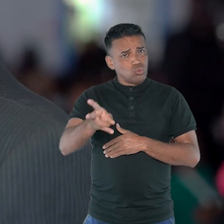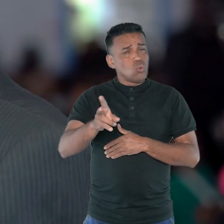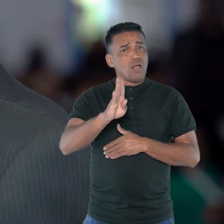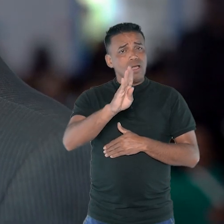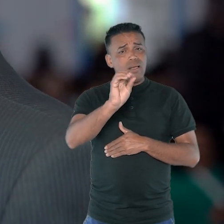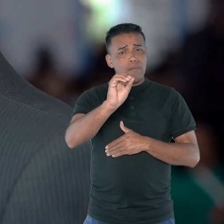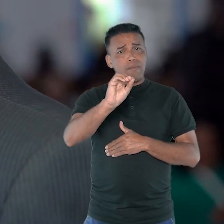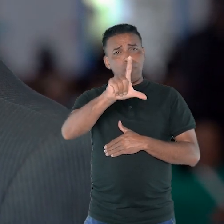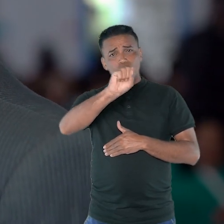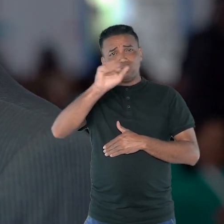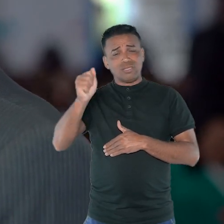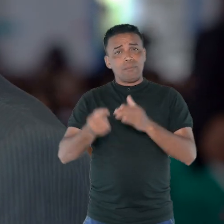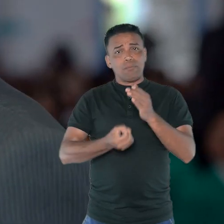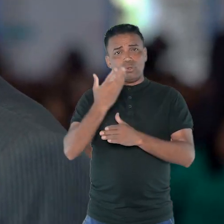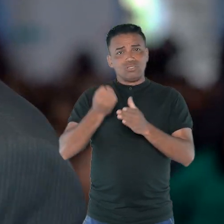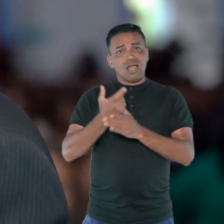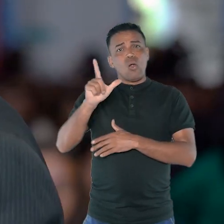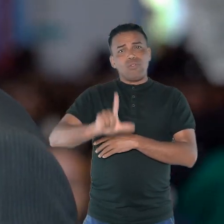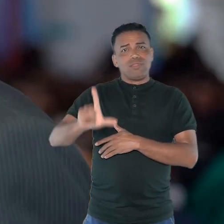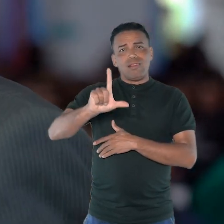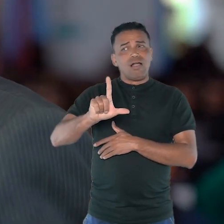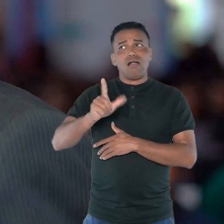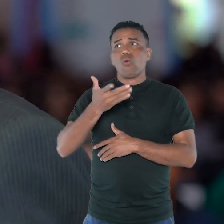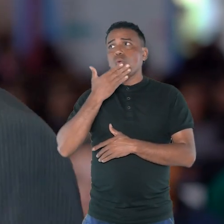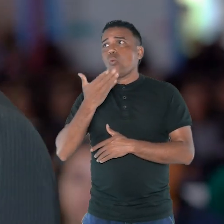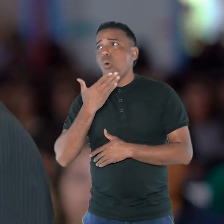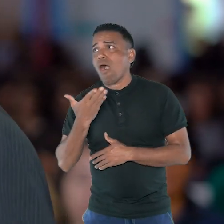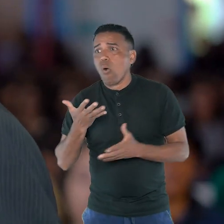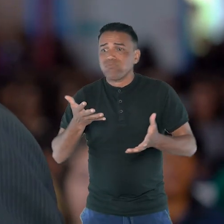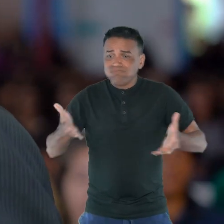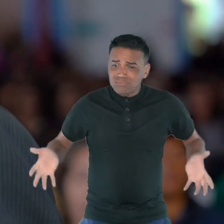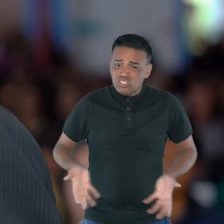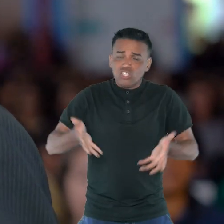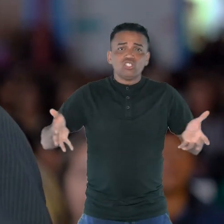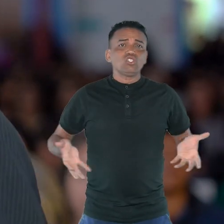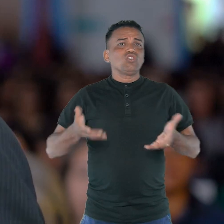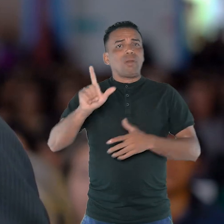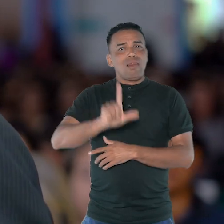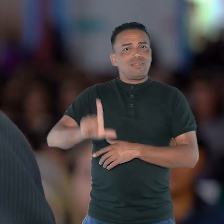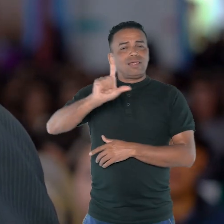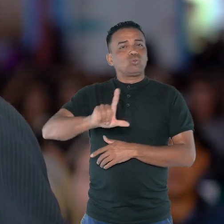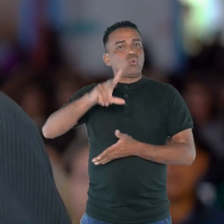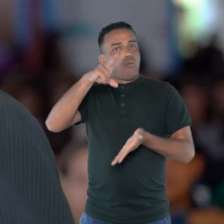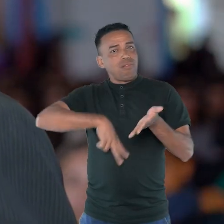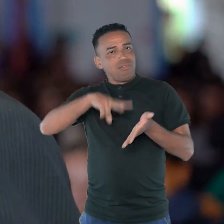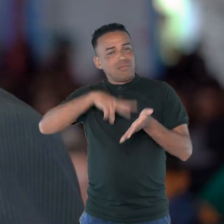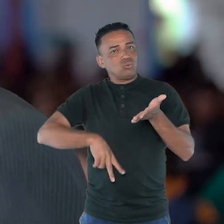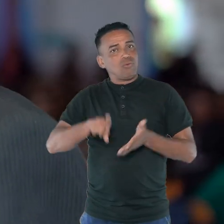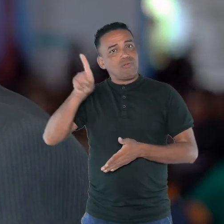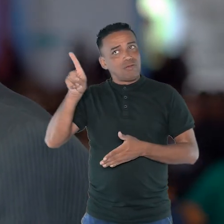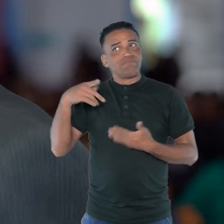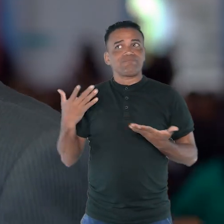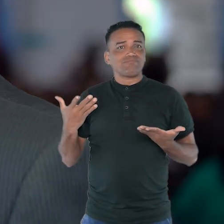Bolsa de Produção Literária lá em Brasília e quais são os movimentos nesse sentido para incentivar a literatura, para incentivar a leitura,